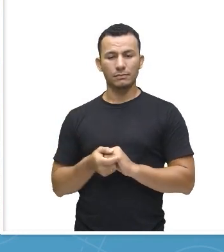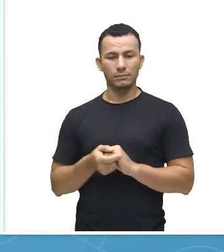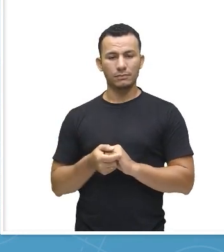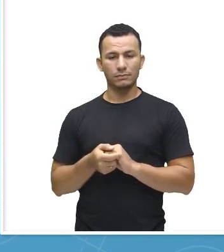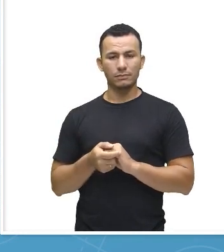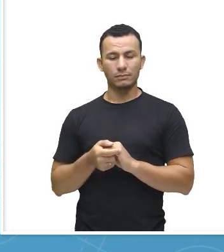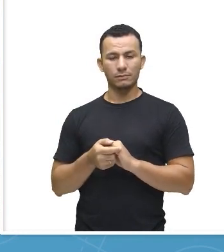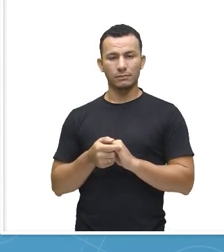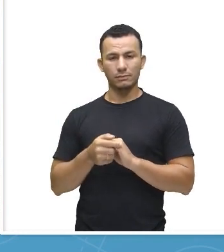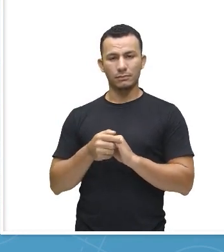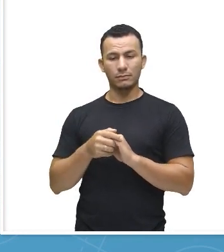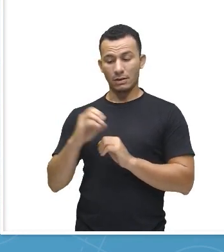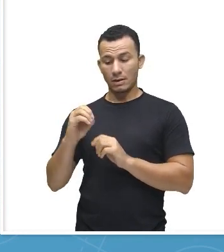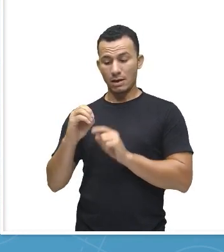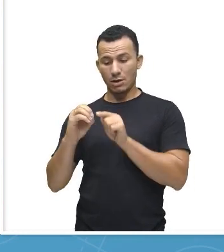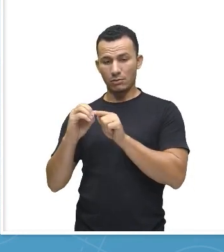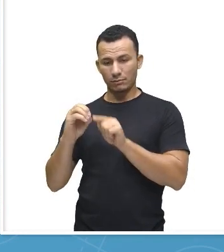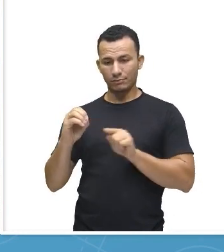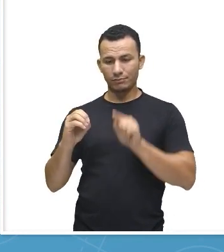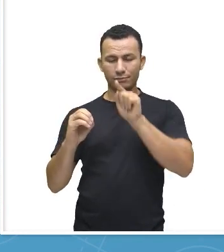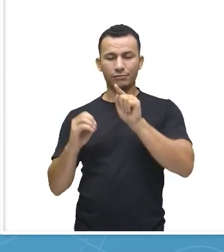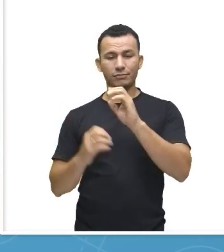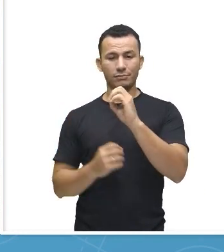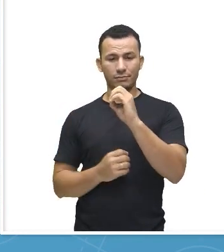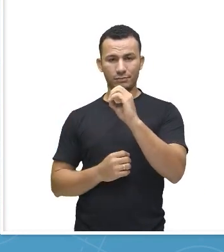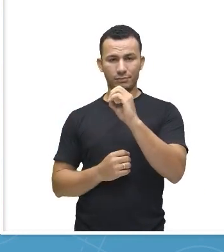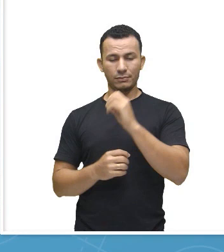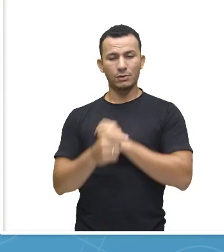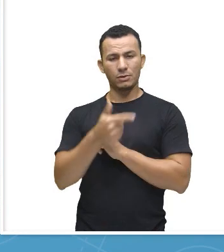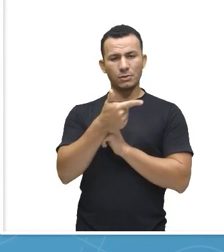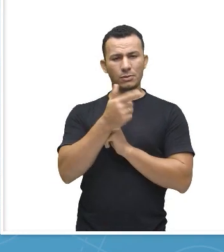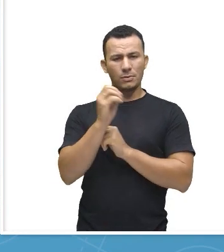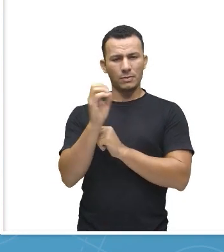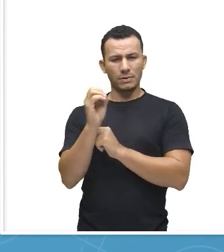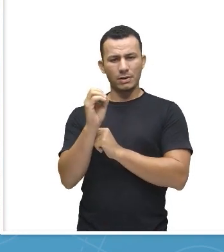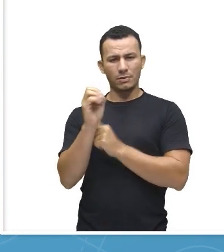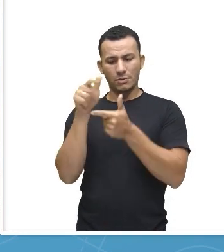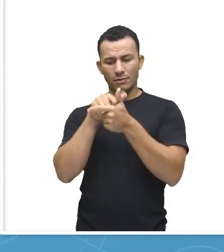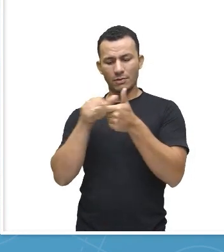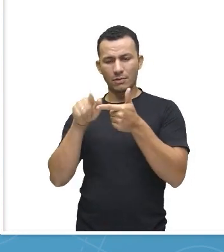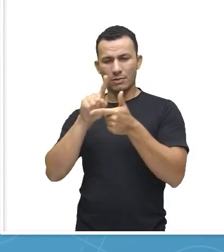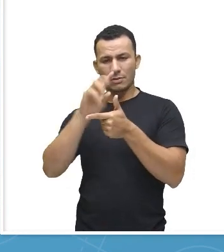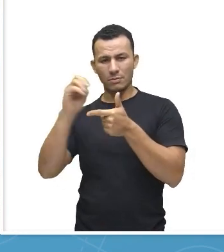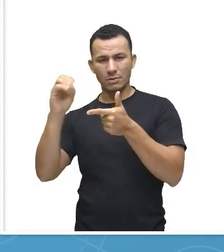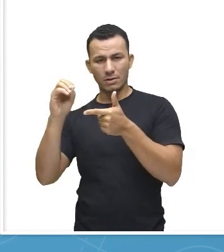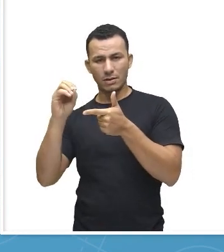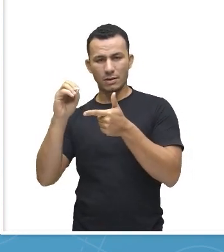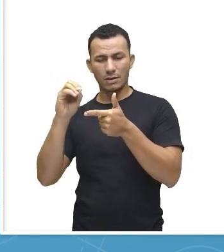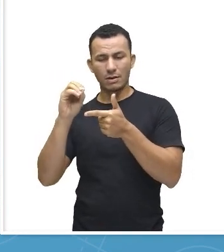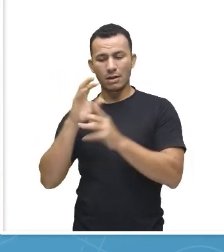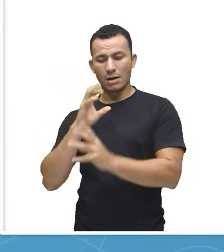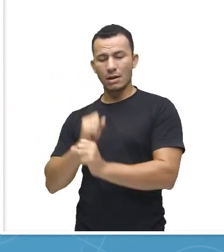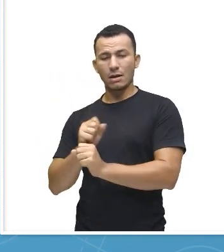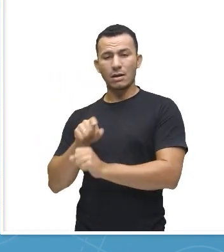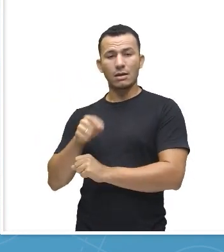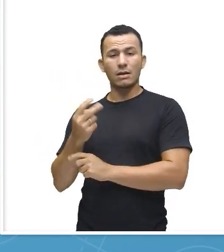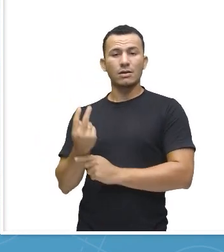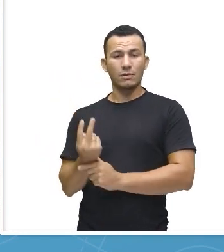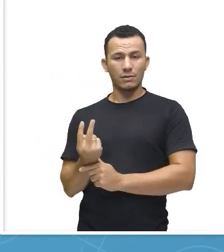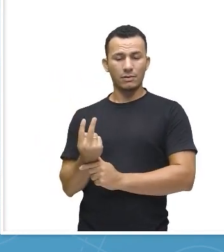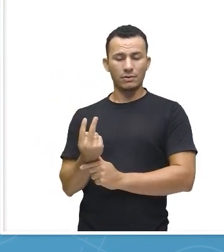e 0, 200 dividido por 100 é igual a 2, tá? E como é uma